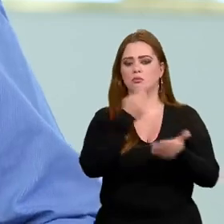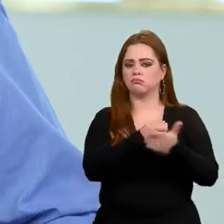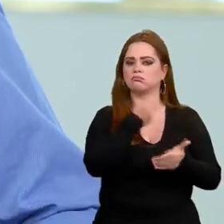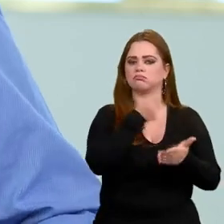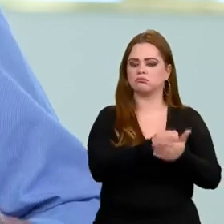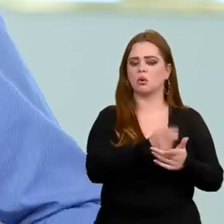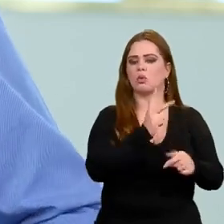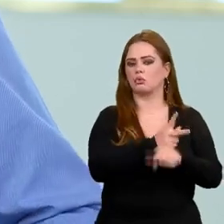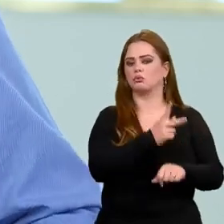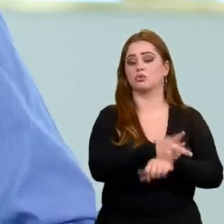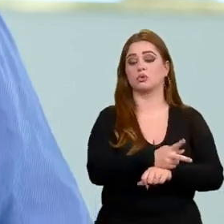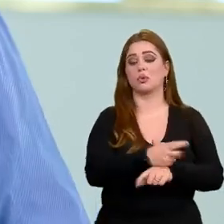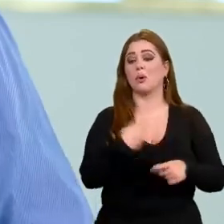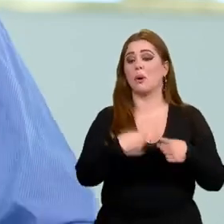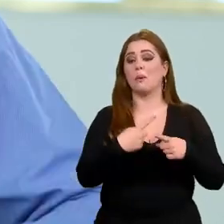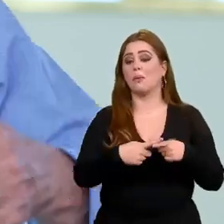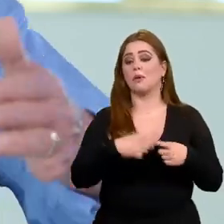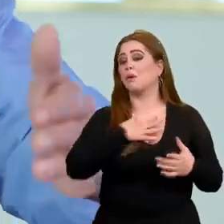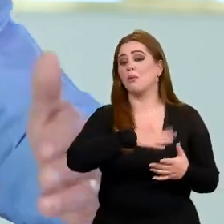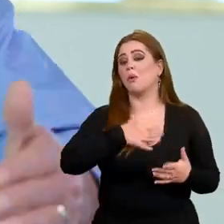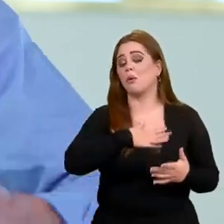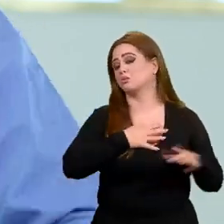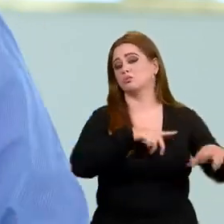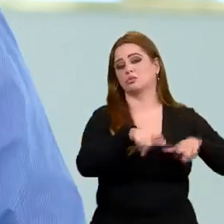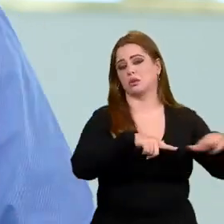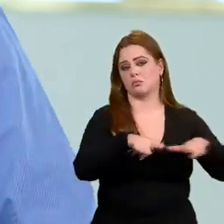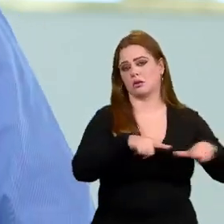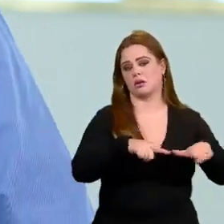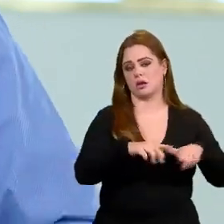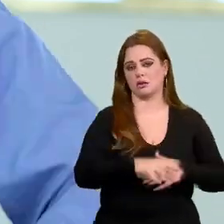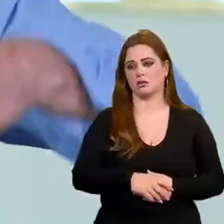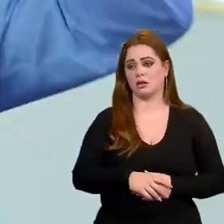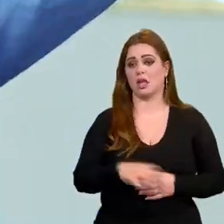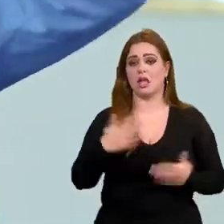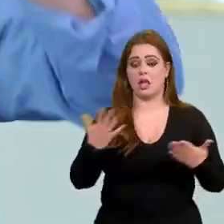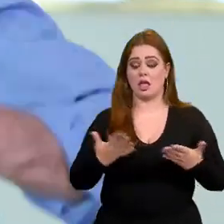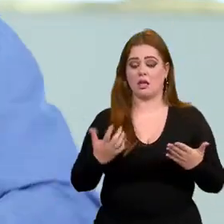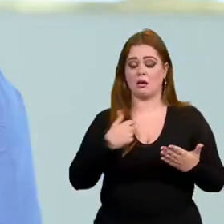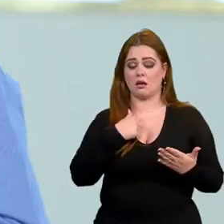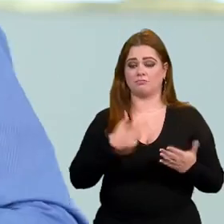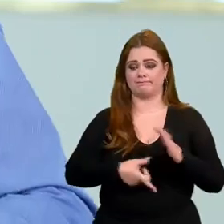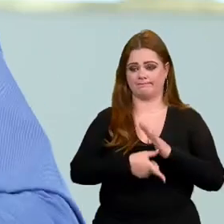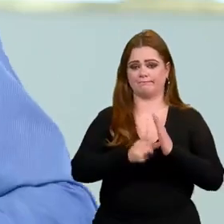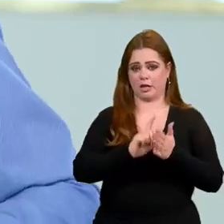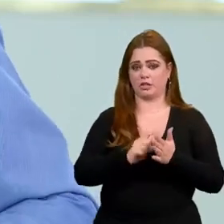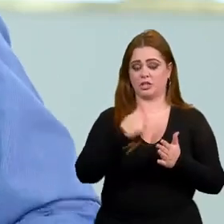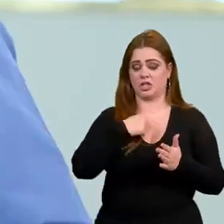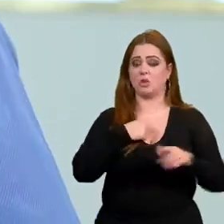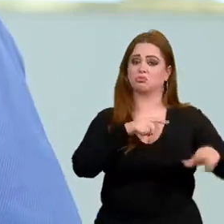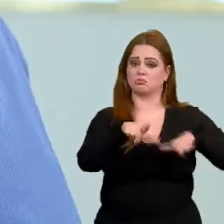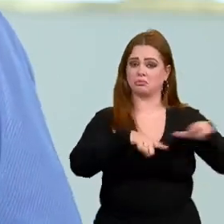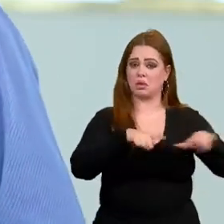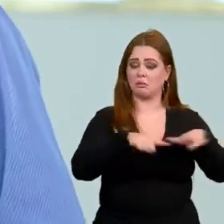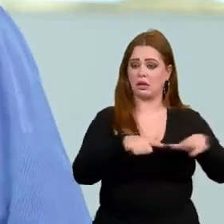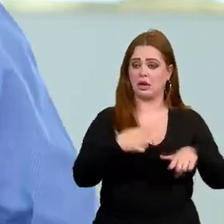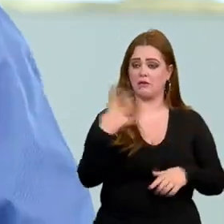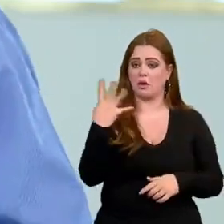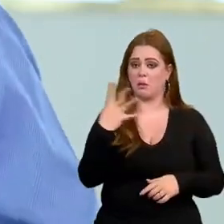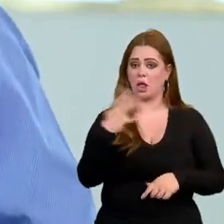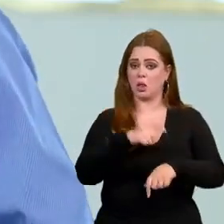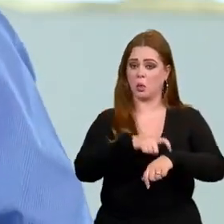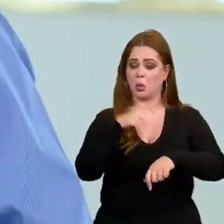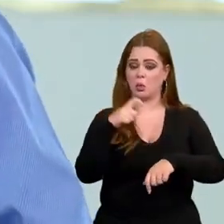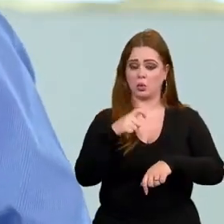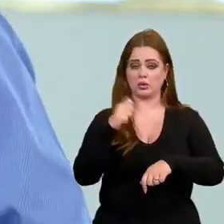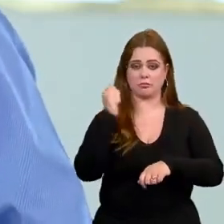Você me conheceu na porta de fábrica. Ou seja, eu levantava às 4h30 da manhã e estava meia-noite fazendo assembleia na porta de fábrica. E isso não